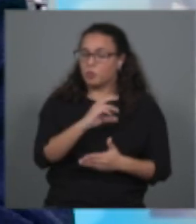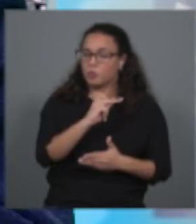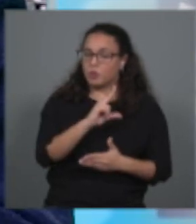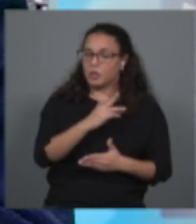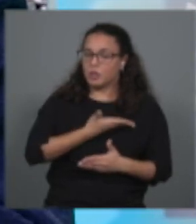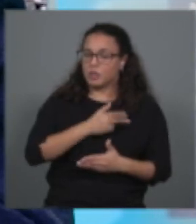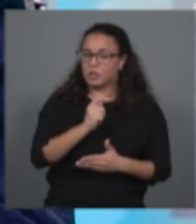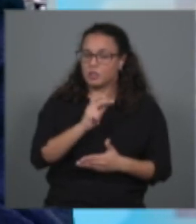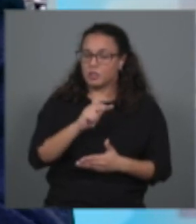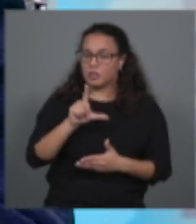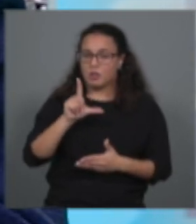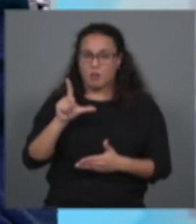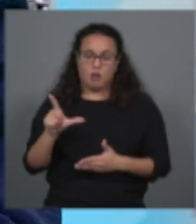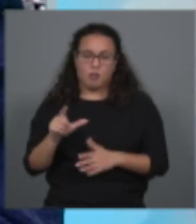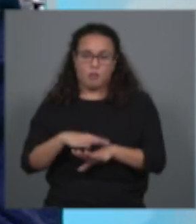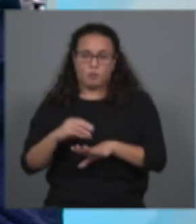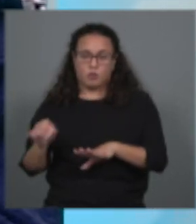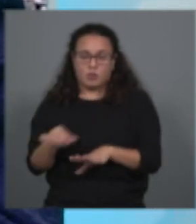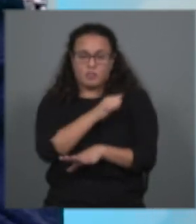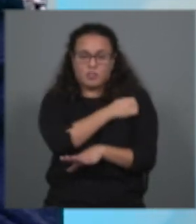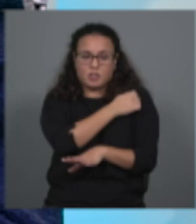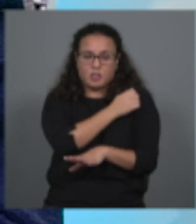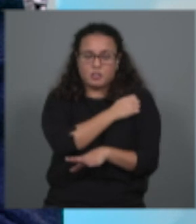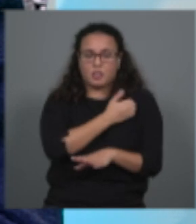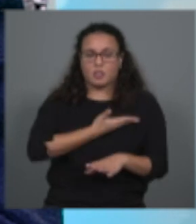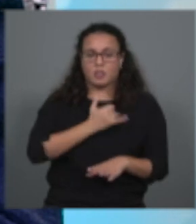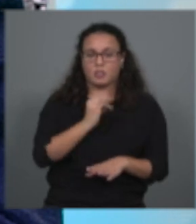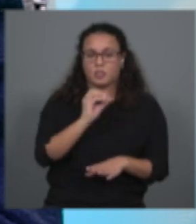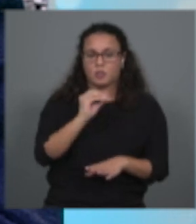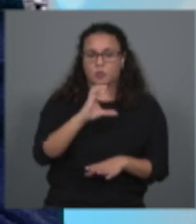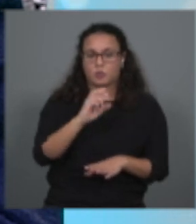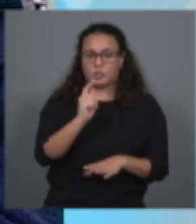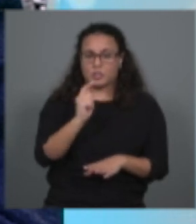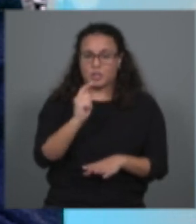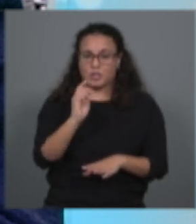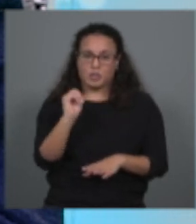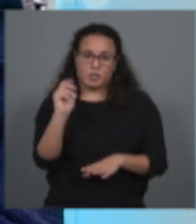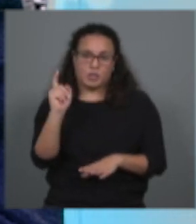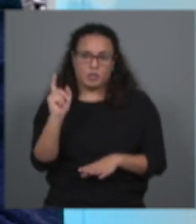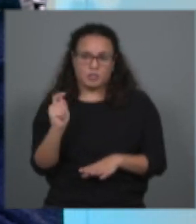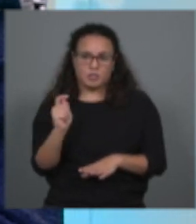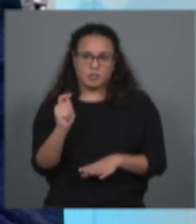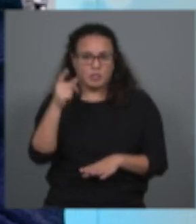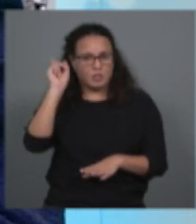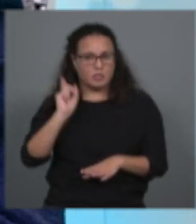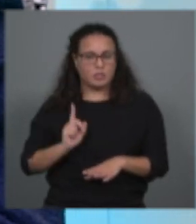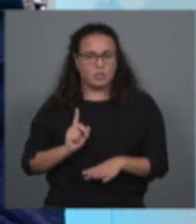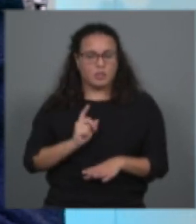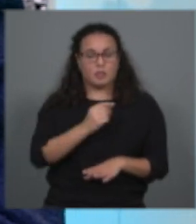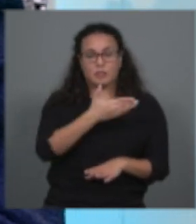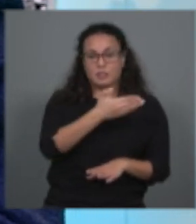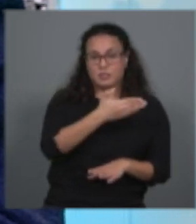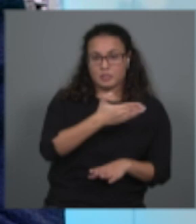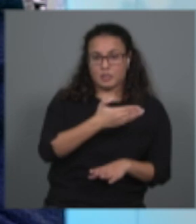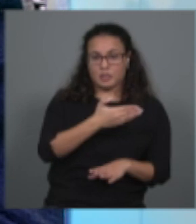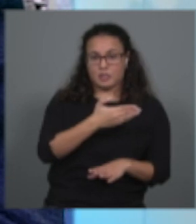porque a causa está na Diocese de Lisboa, o Sr. Cardeal marcou o dia 17 de dezembro